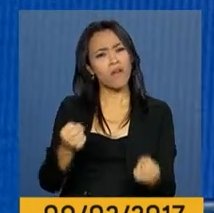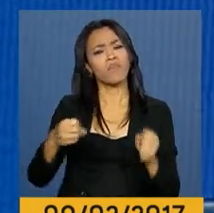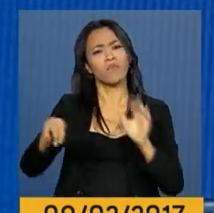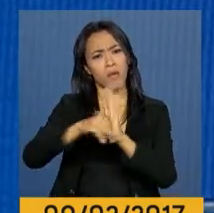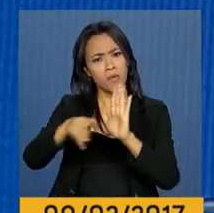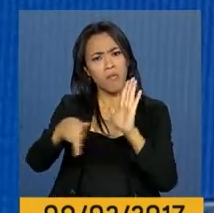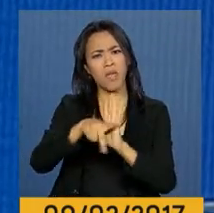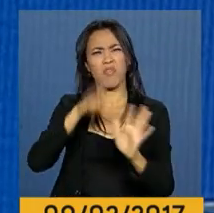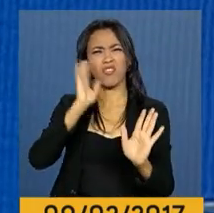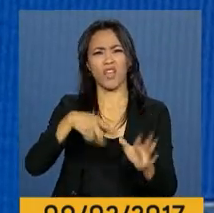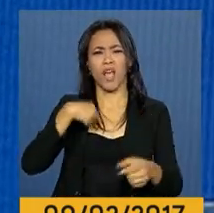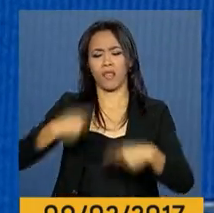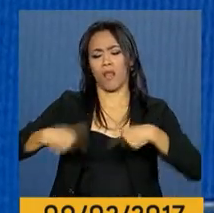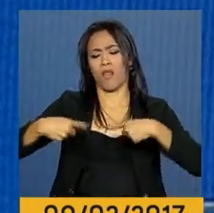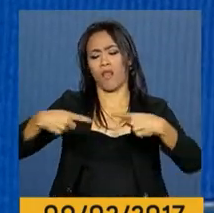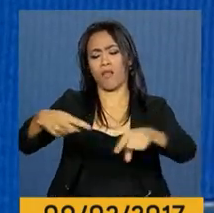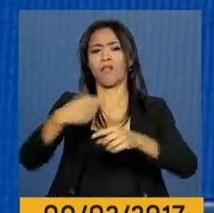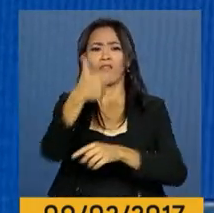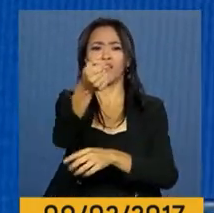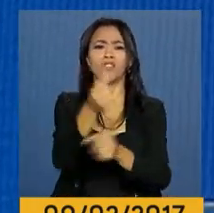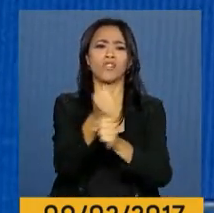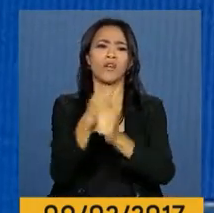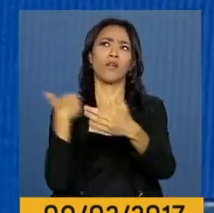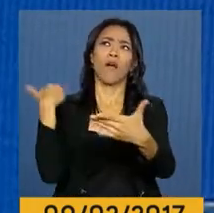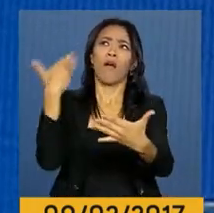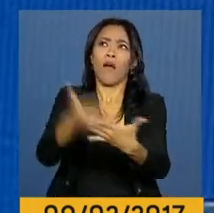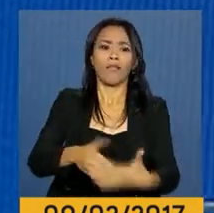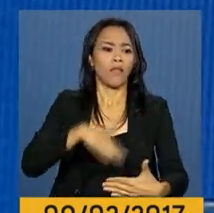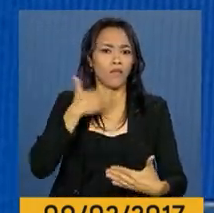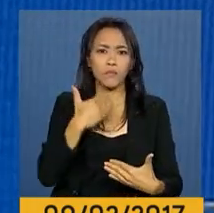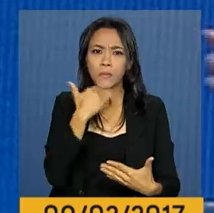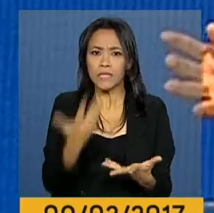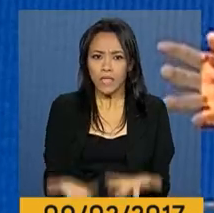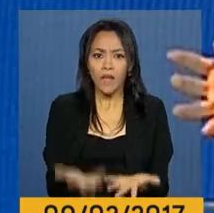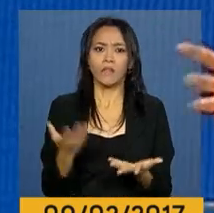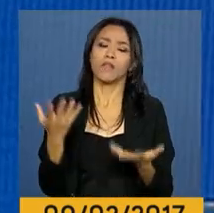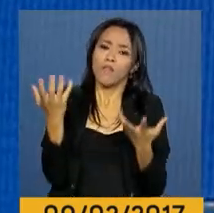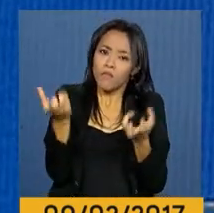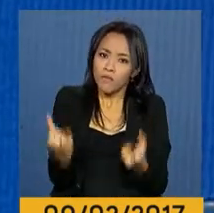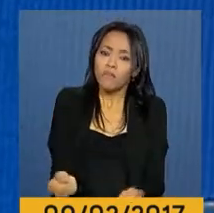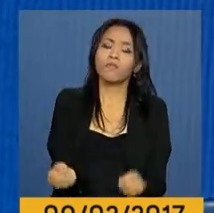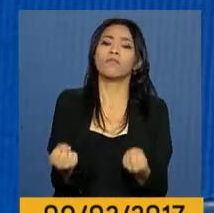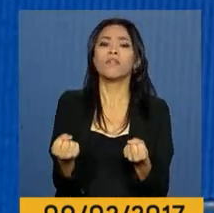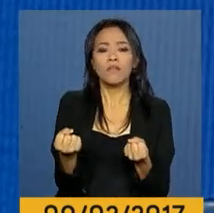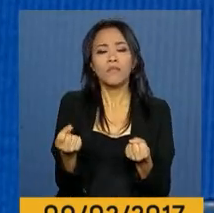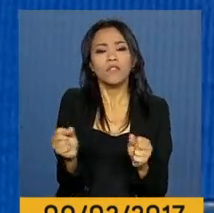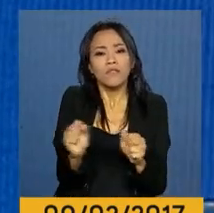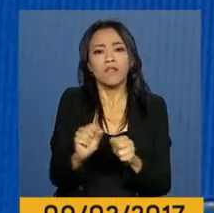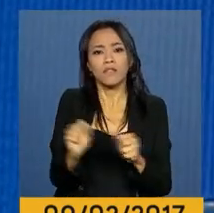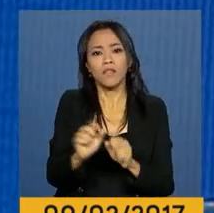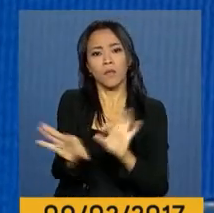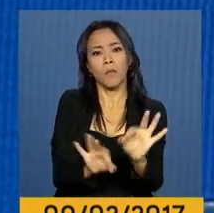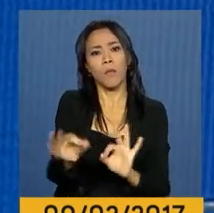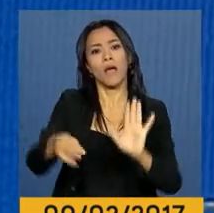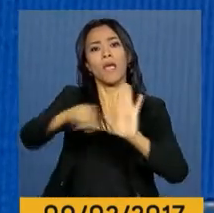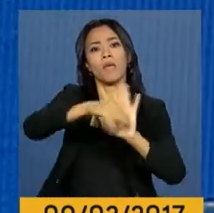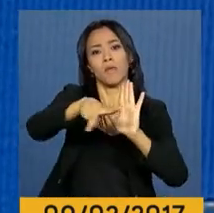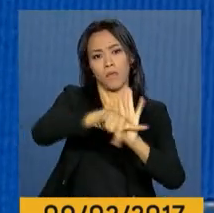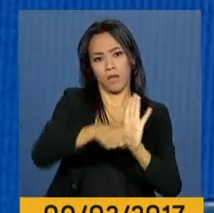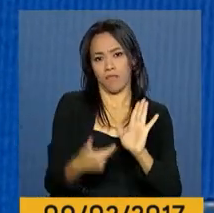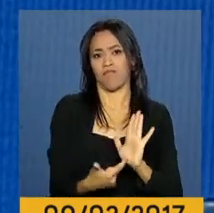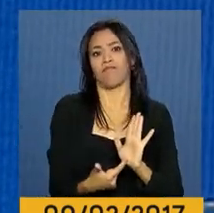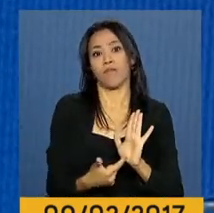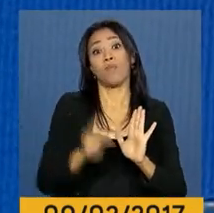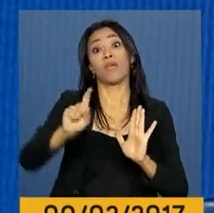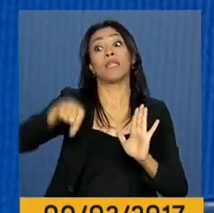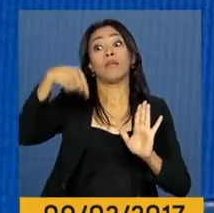anos tem vários projetos na Câmara Federal e evidentemente do instante que se afasta por medida provisória o debate vai